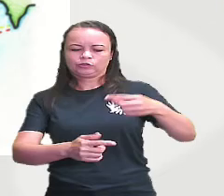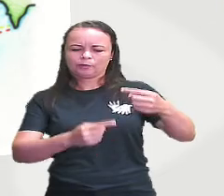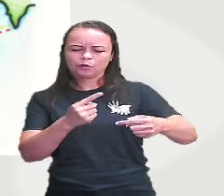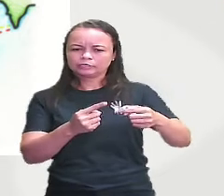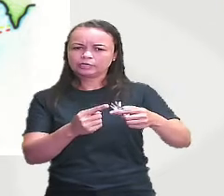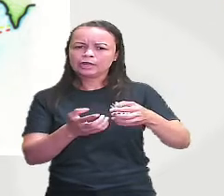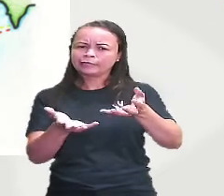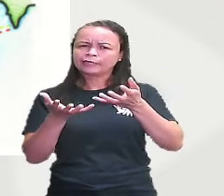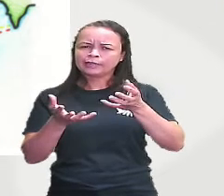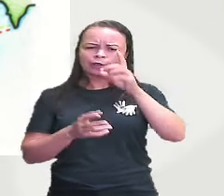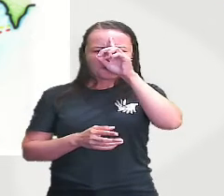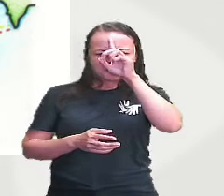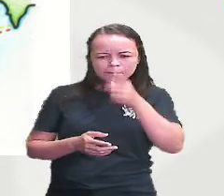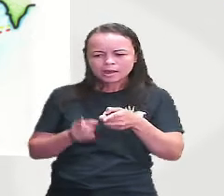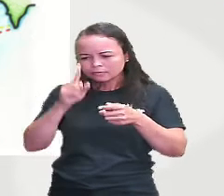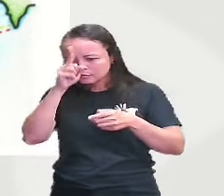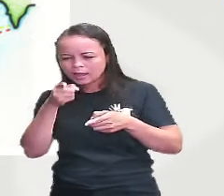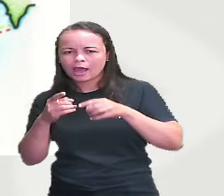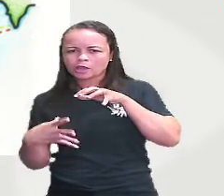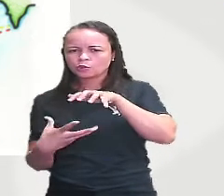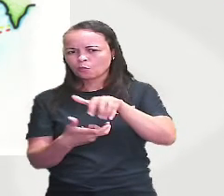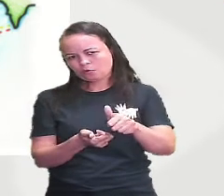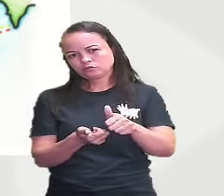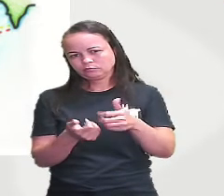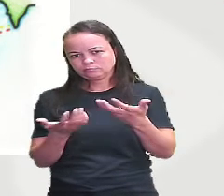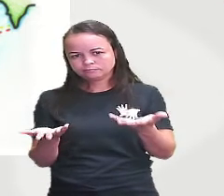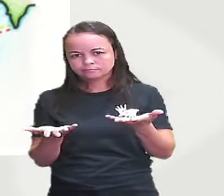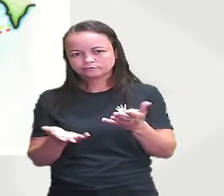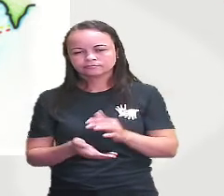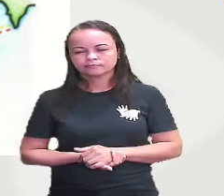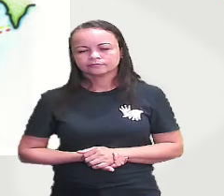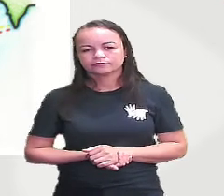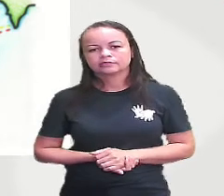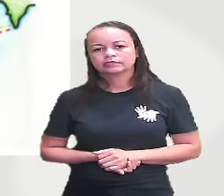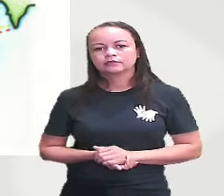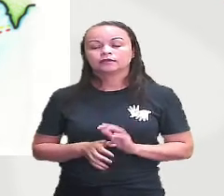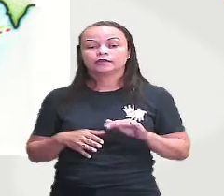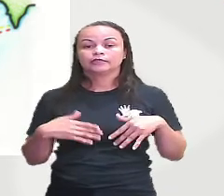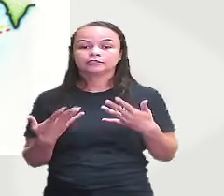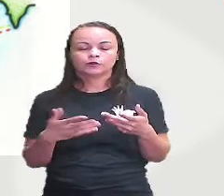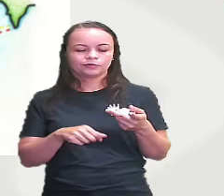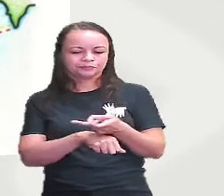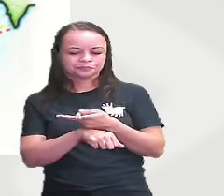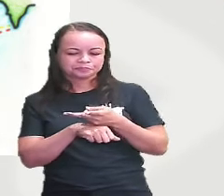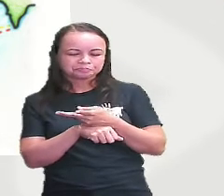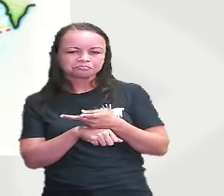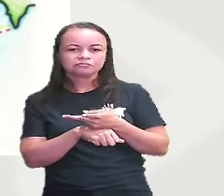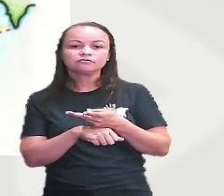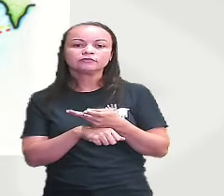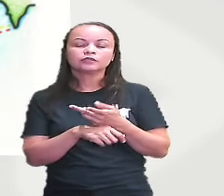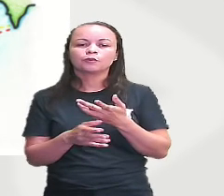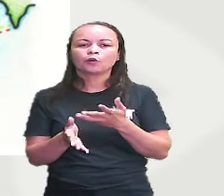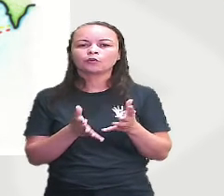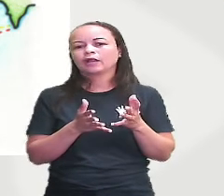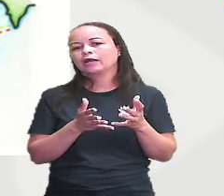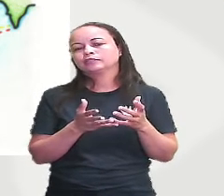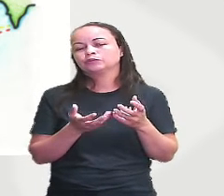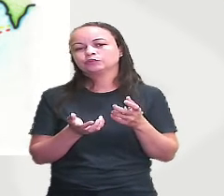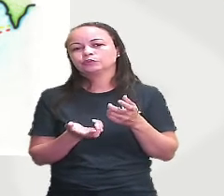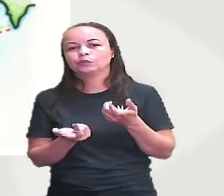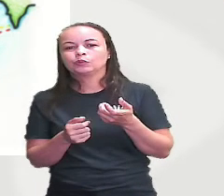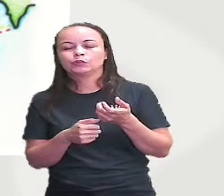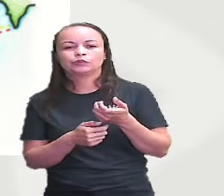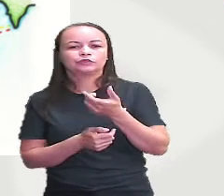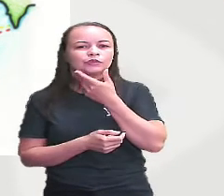queriam mandar no mundo, assim, popularmente falando, era isso, tá? Então eles procuraram os homens com